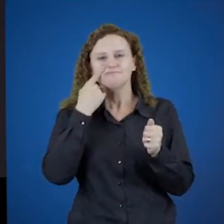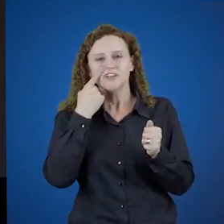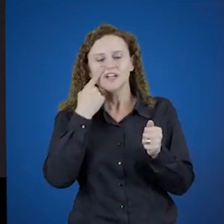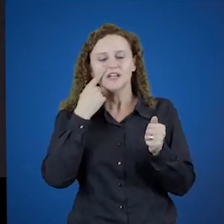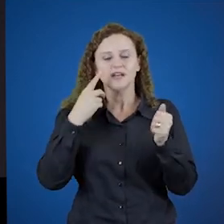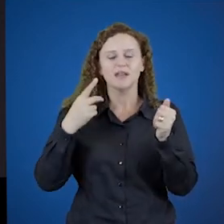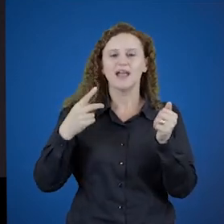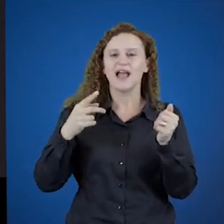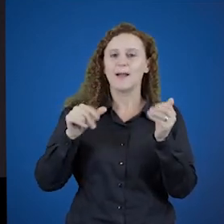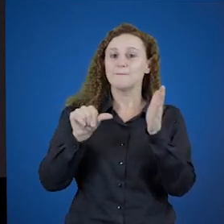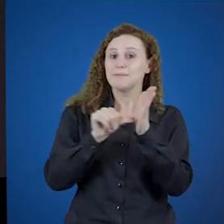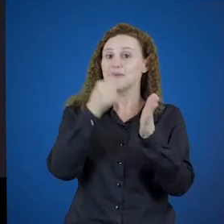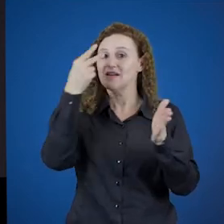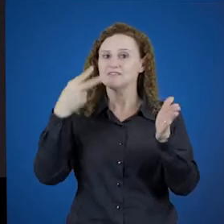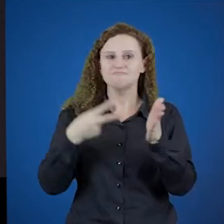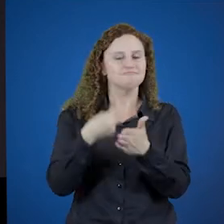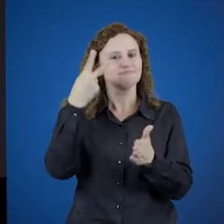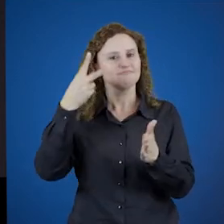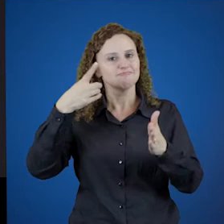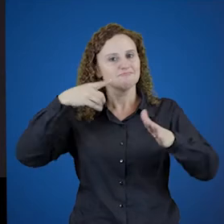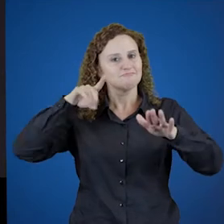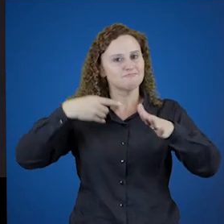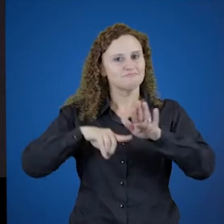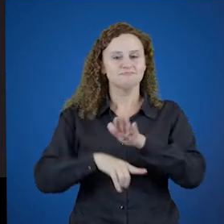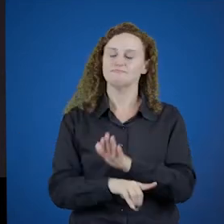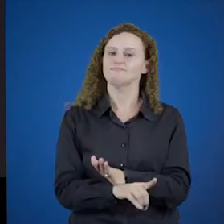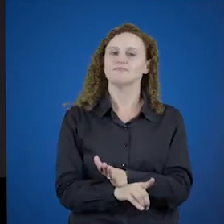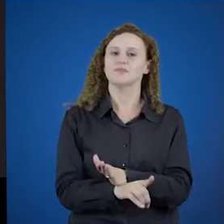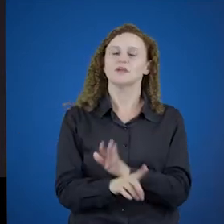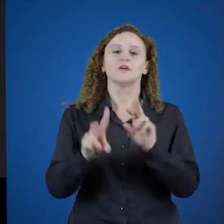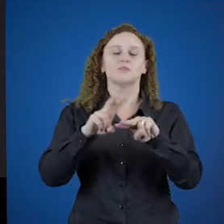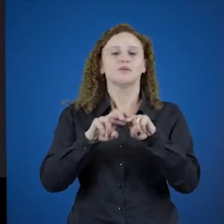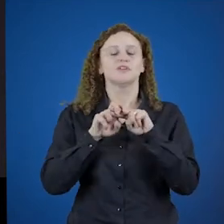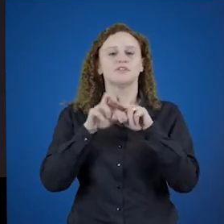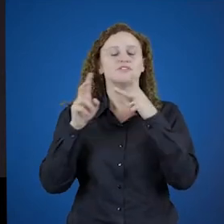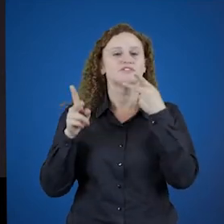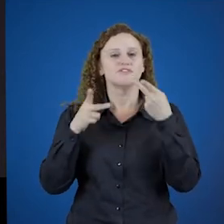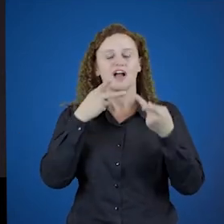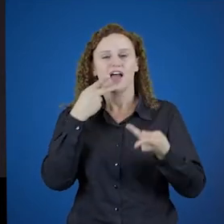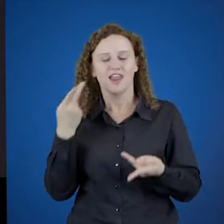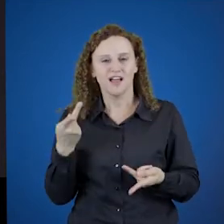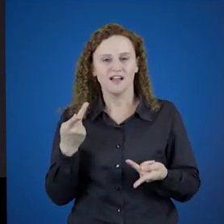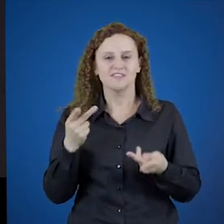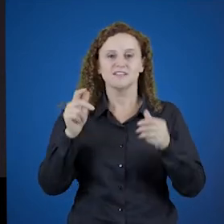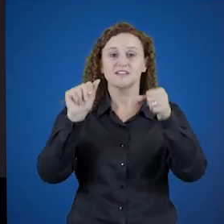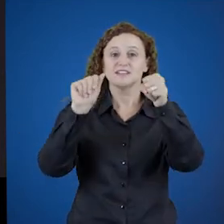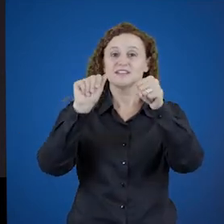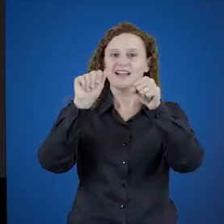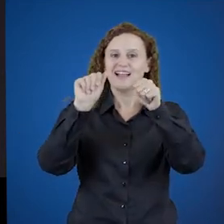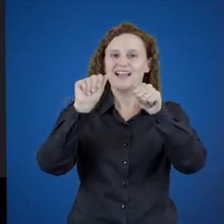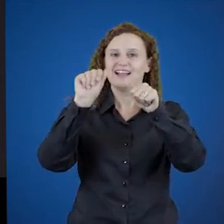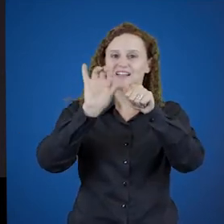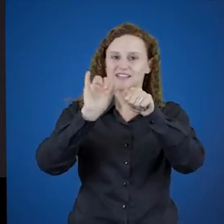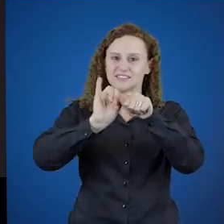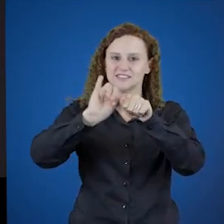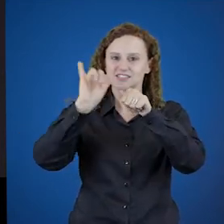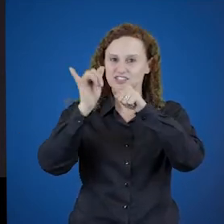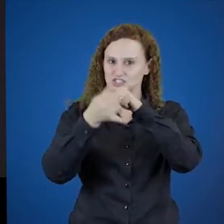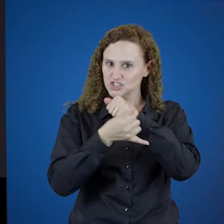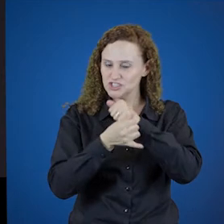primeira EA segunda declinações por isso é que nós chamamos de adjetivos de primeira